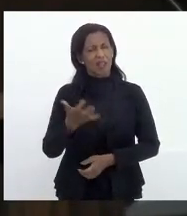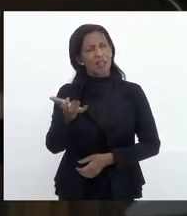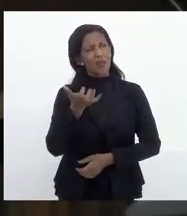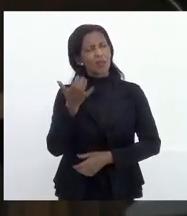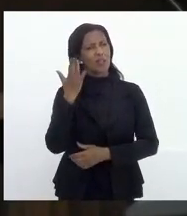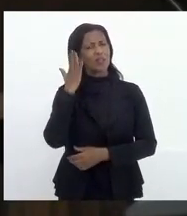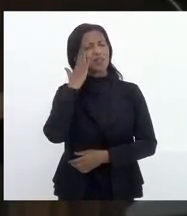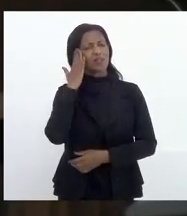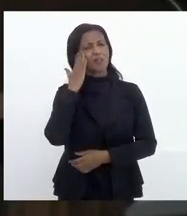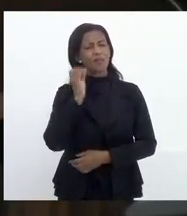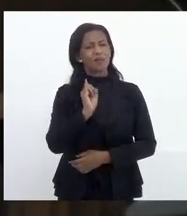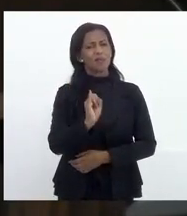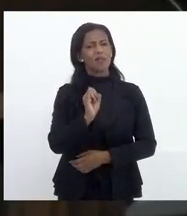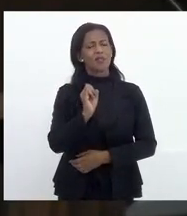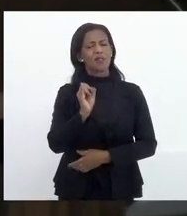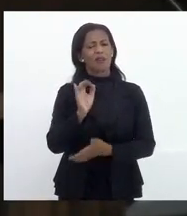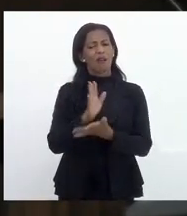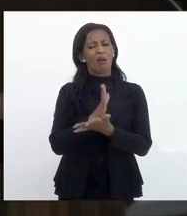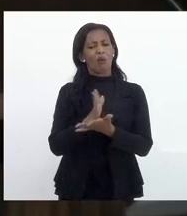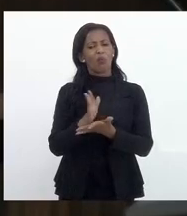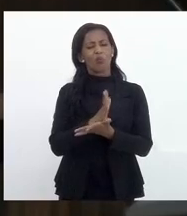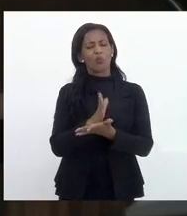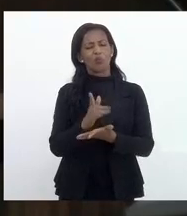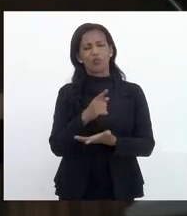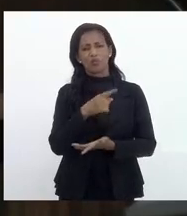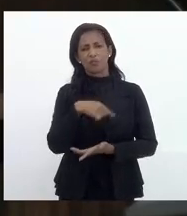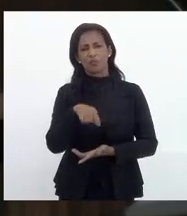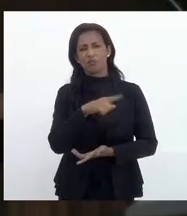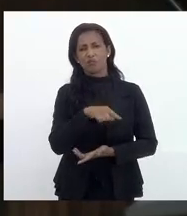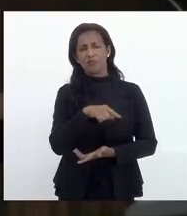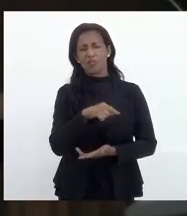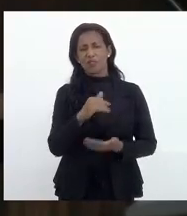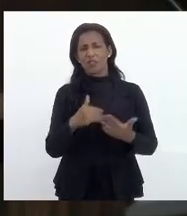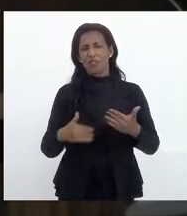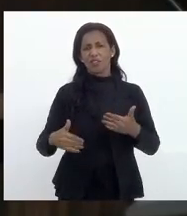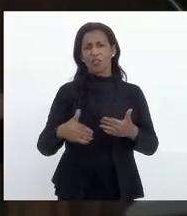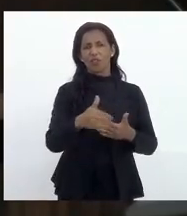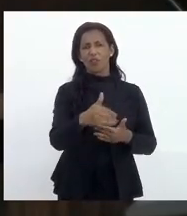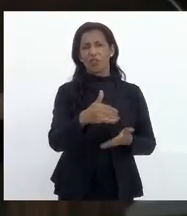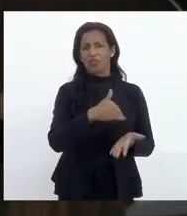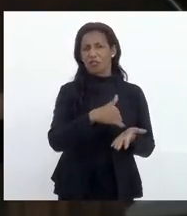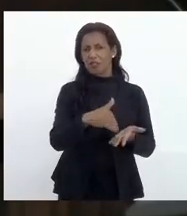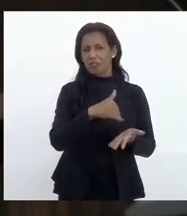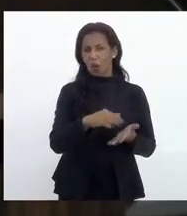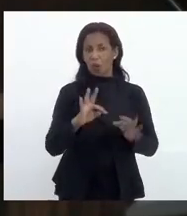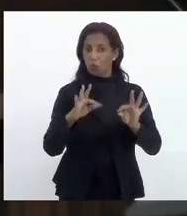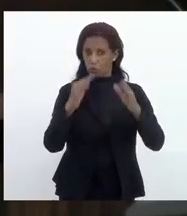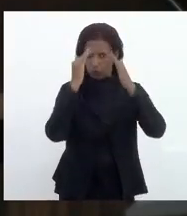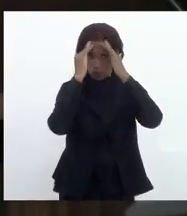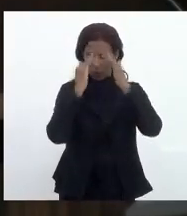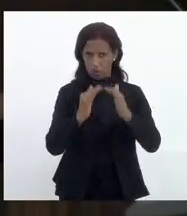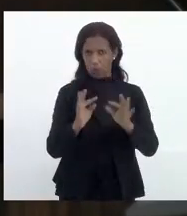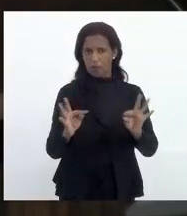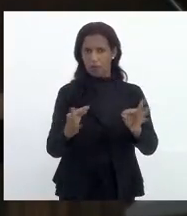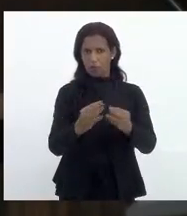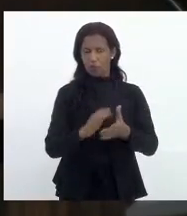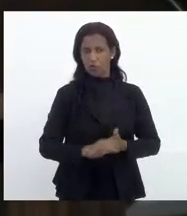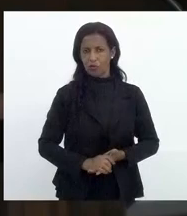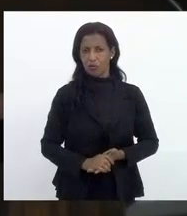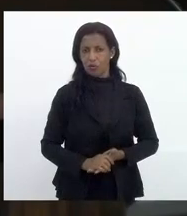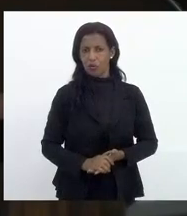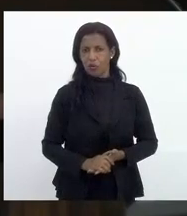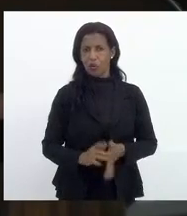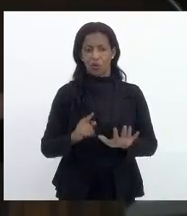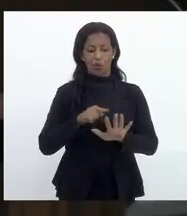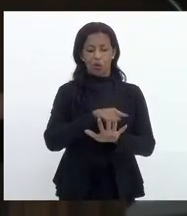saber se algum daqueles que estão à frente das secretarias com toda a respeito a todo mundo nós estamos